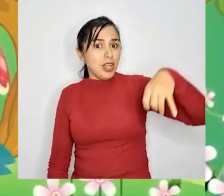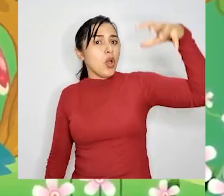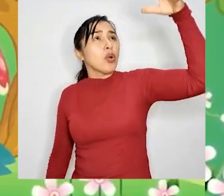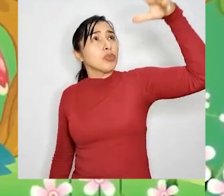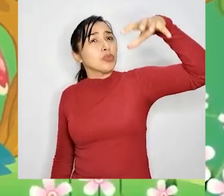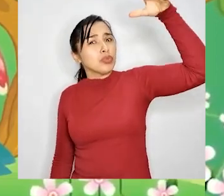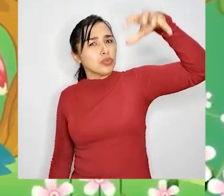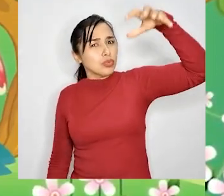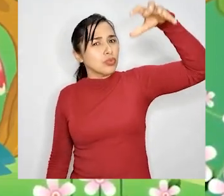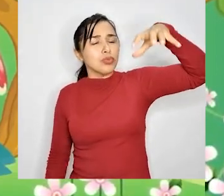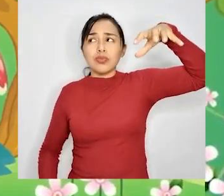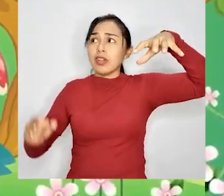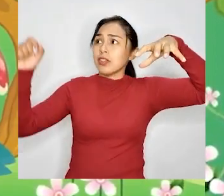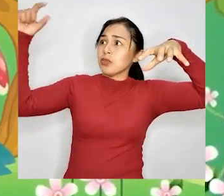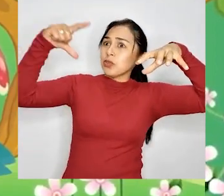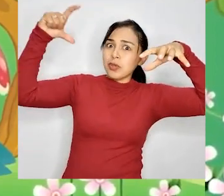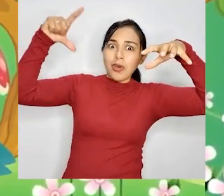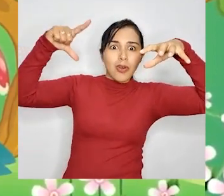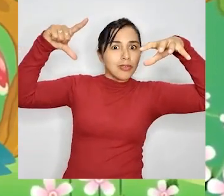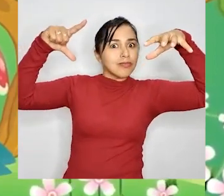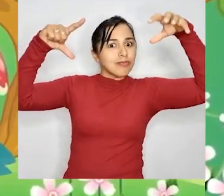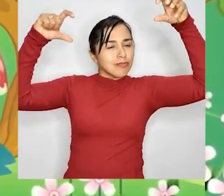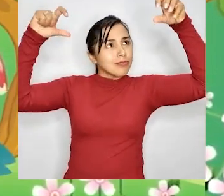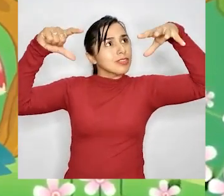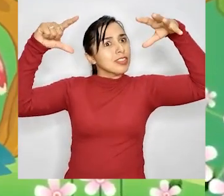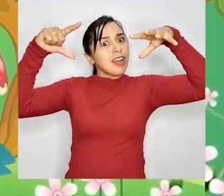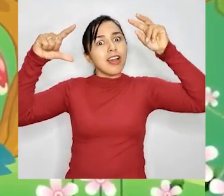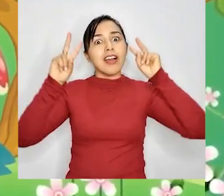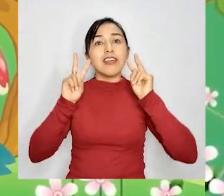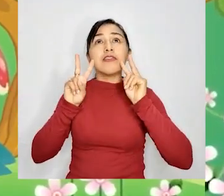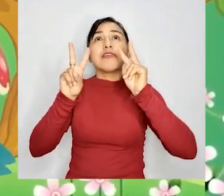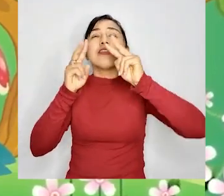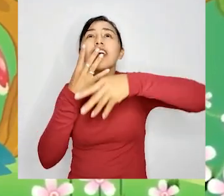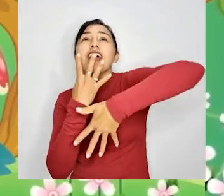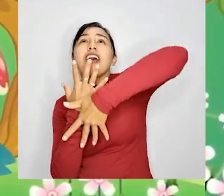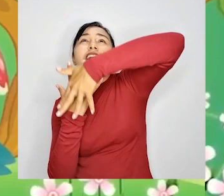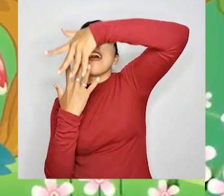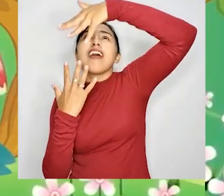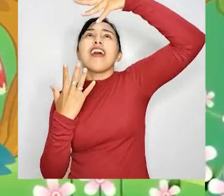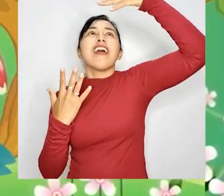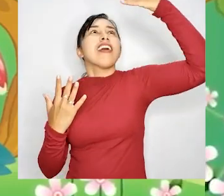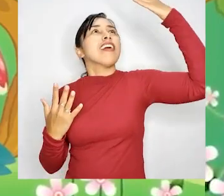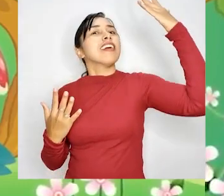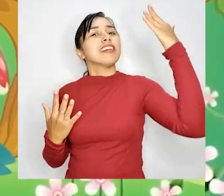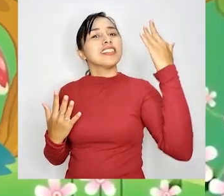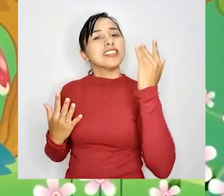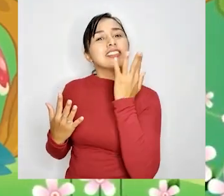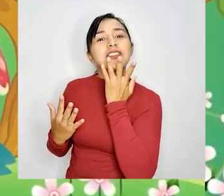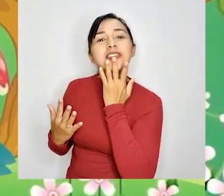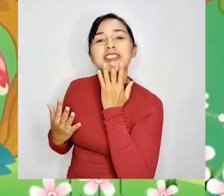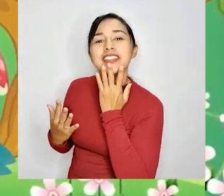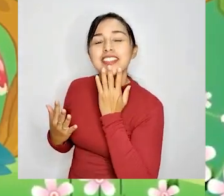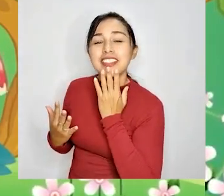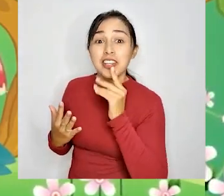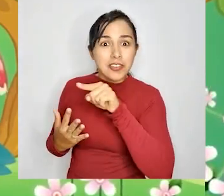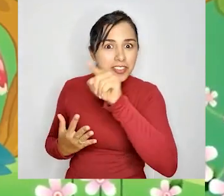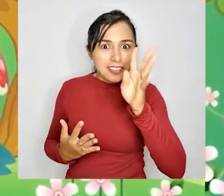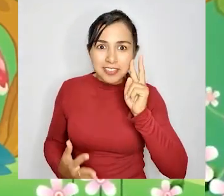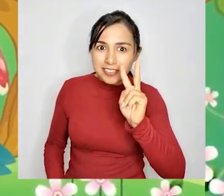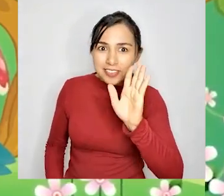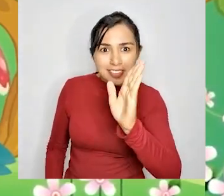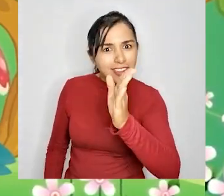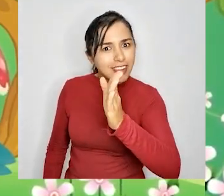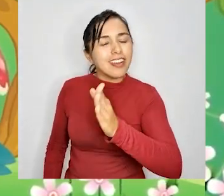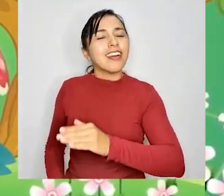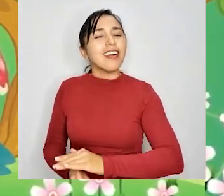se misturam com os raios de sol, aparece no céu um lindo arco colorido. Você já